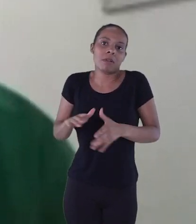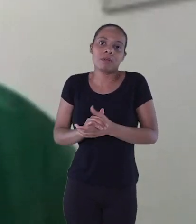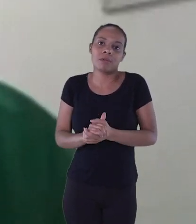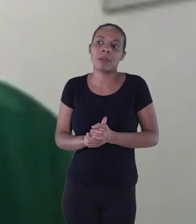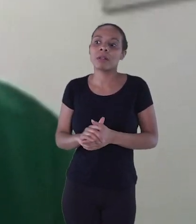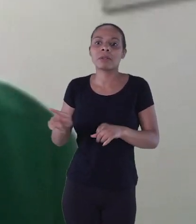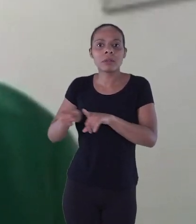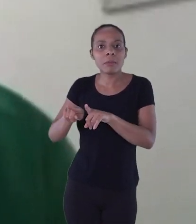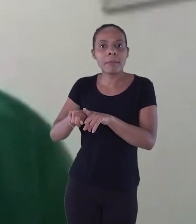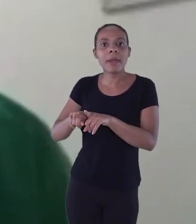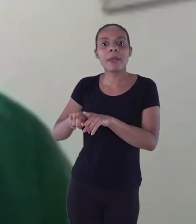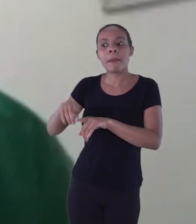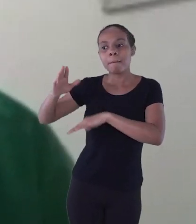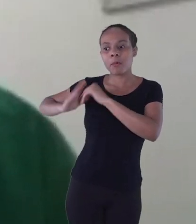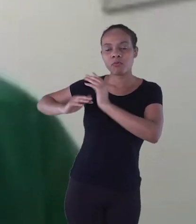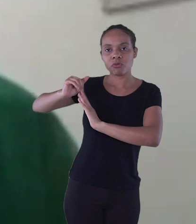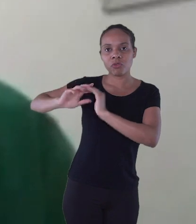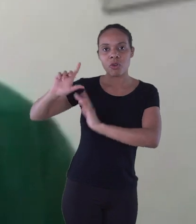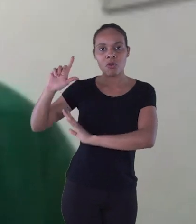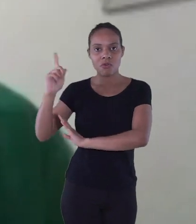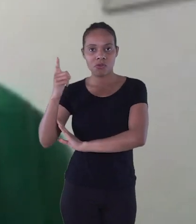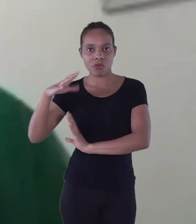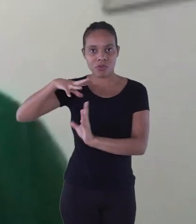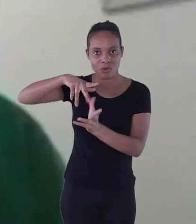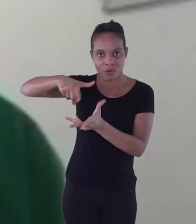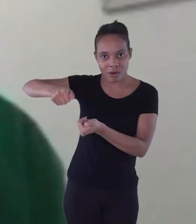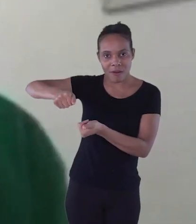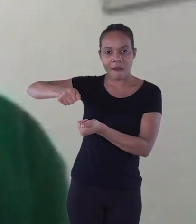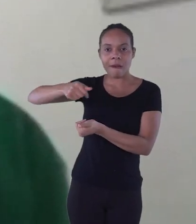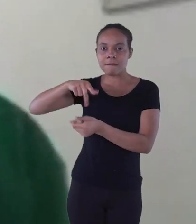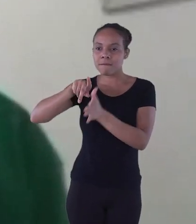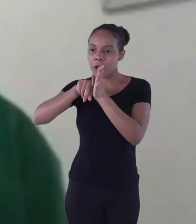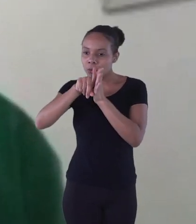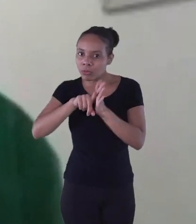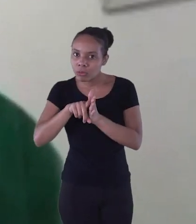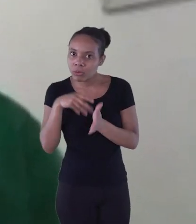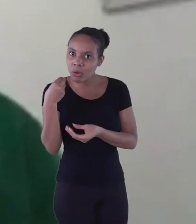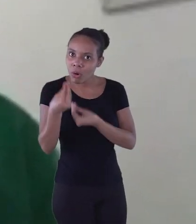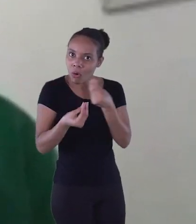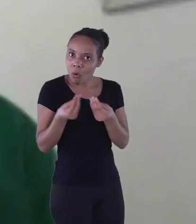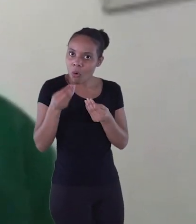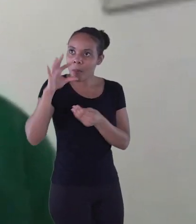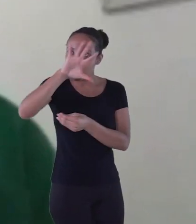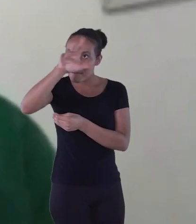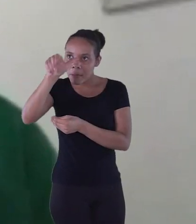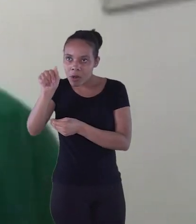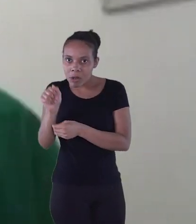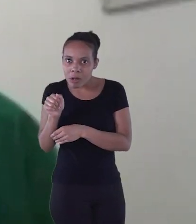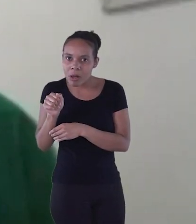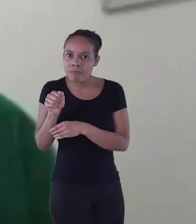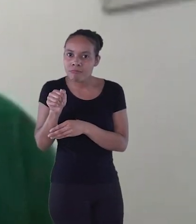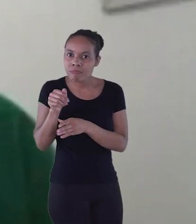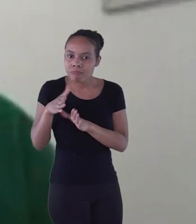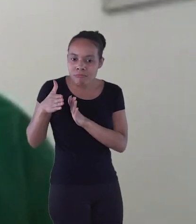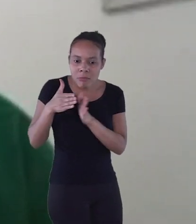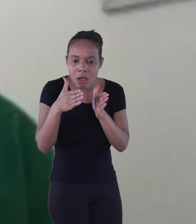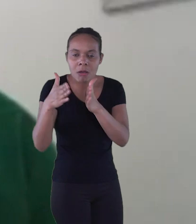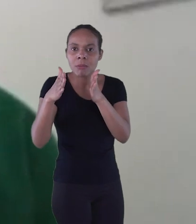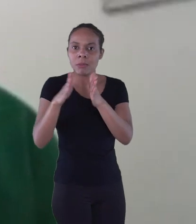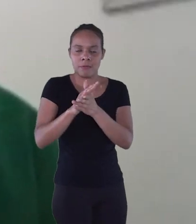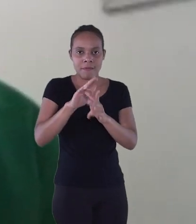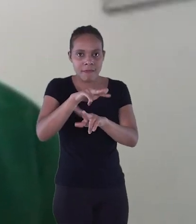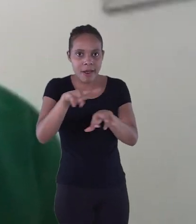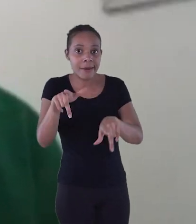teoria da existência do rio Níger, quer dizer, conversando, gente que vai e volta para a África, enfim,